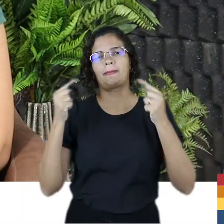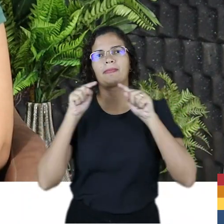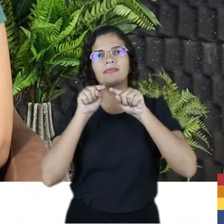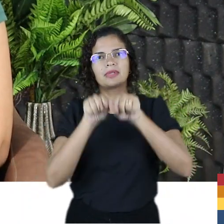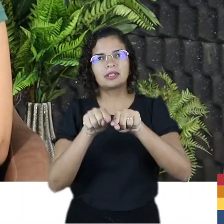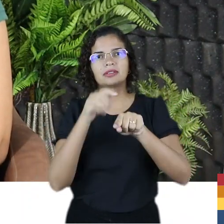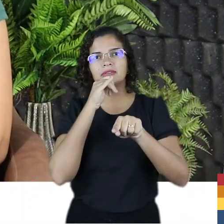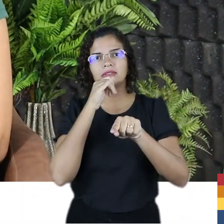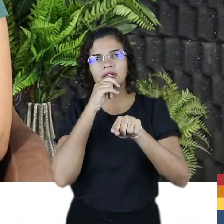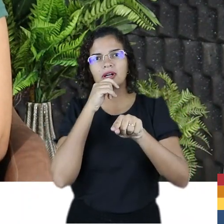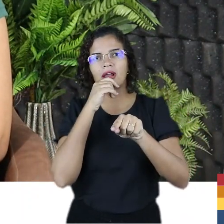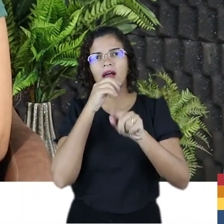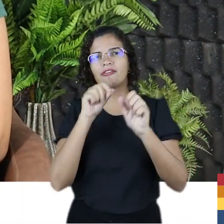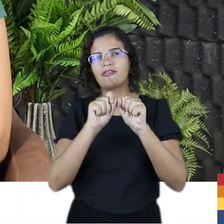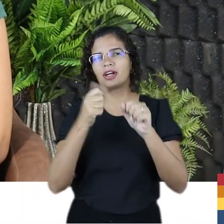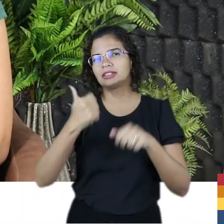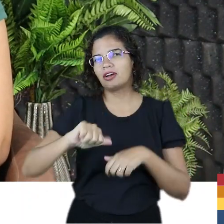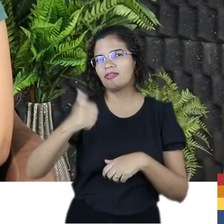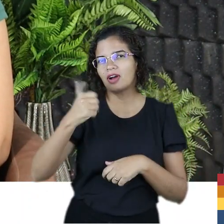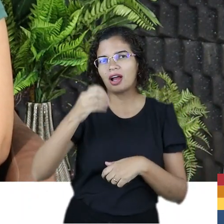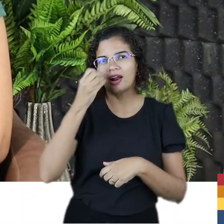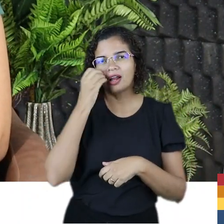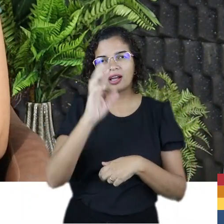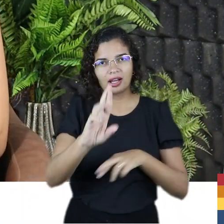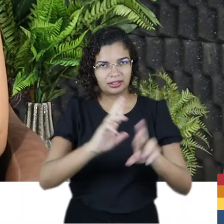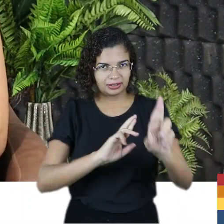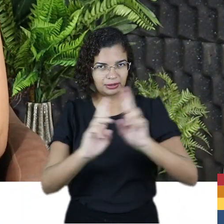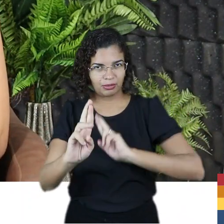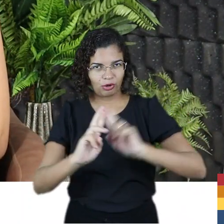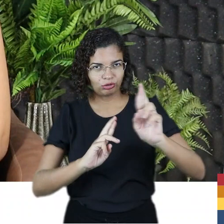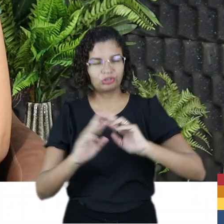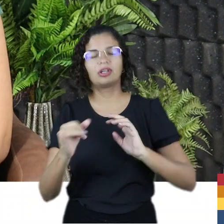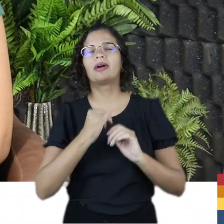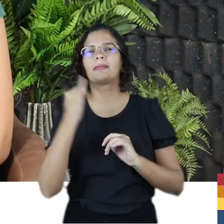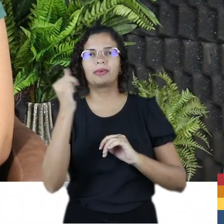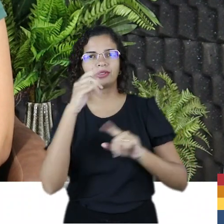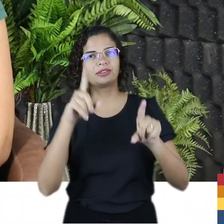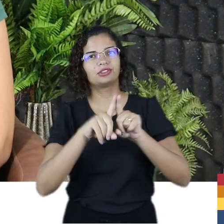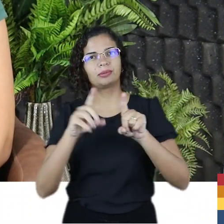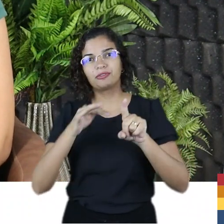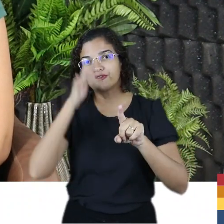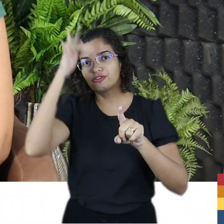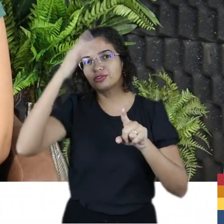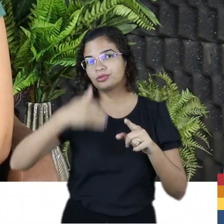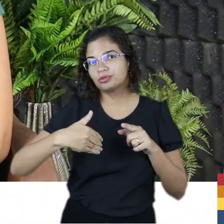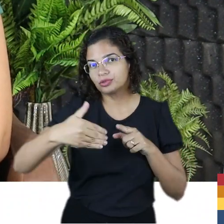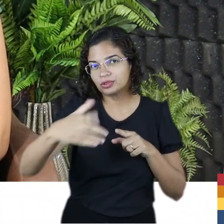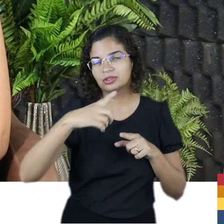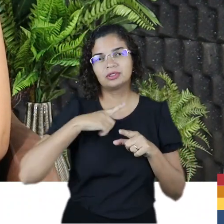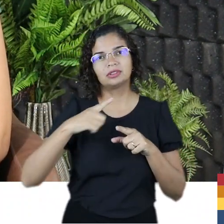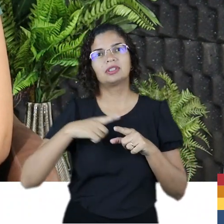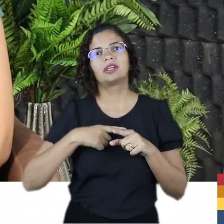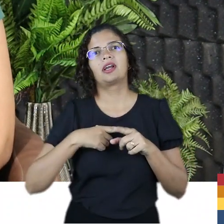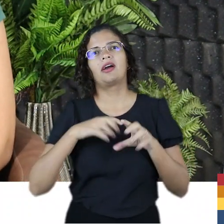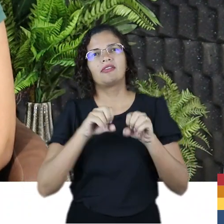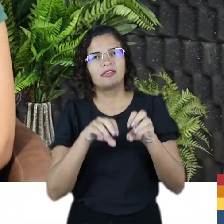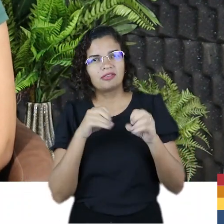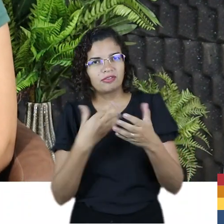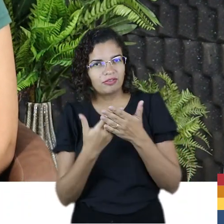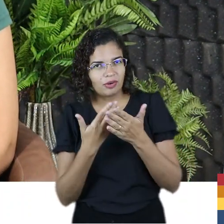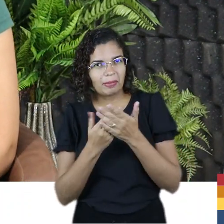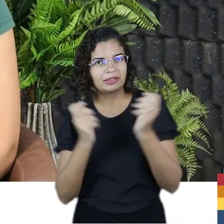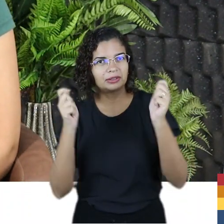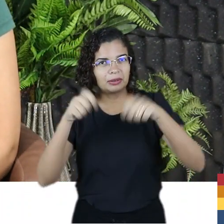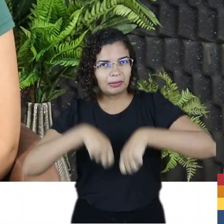feedback para a gente para que os próximos os próximos momentos formativos a gente já possa estar reorganizando a partir